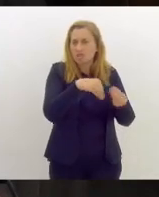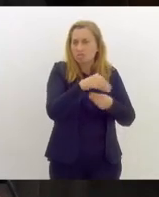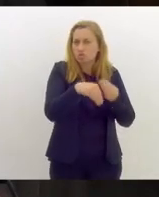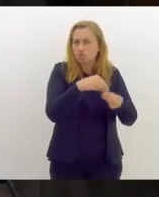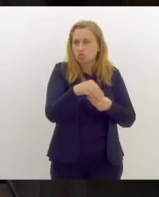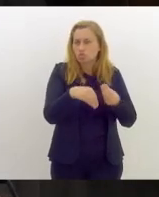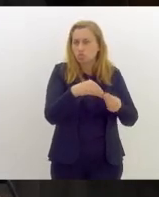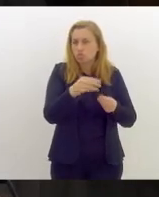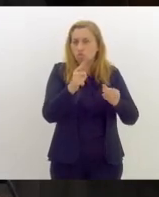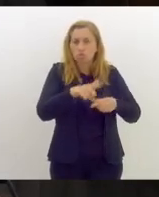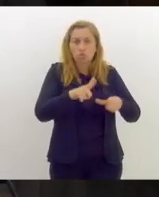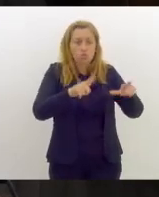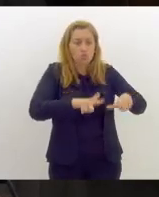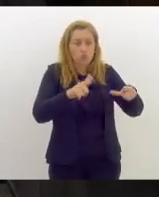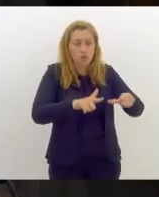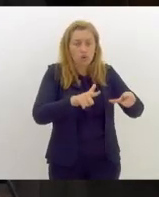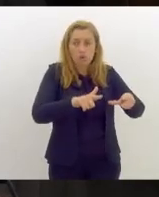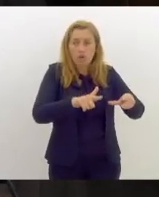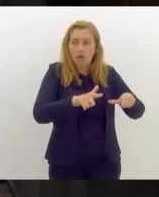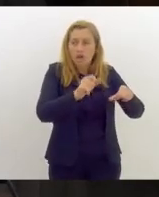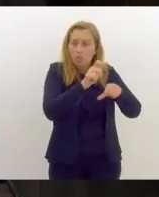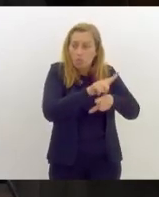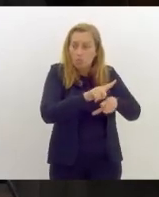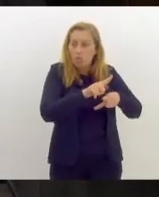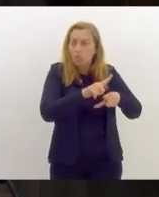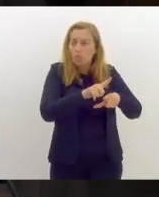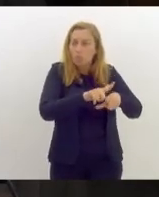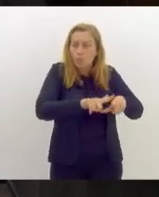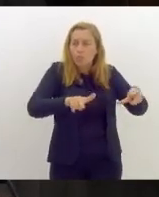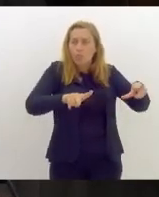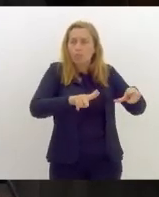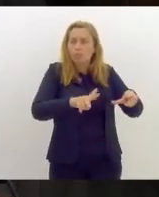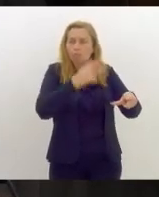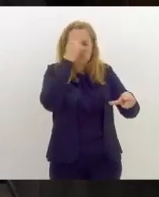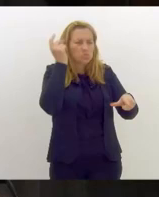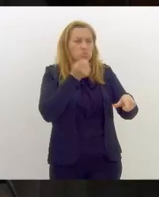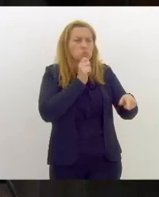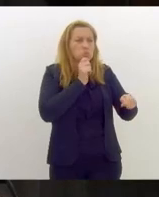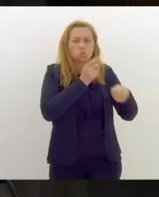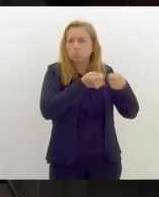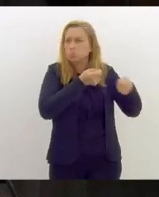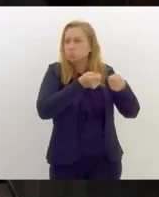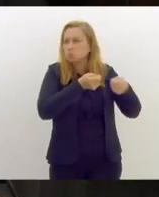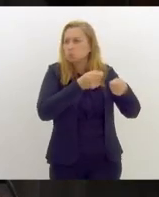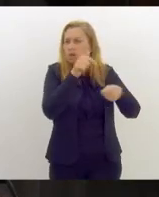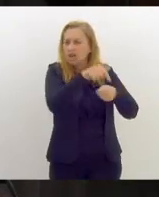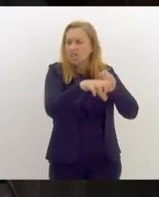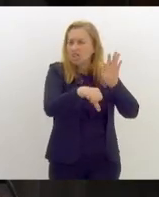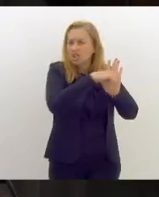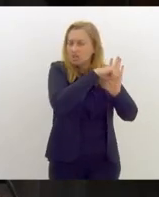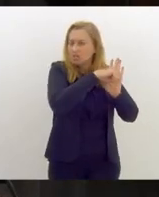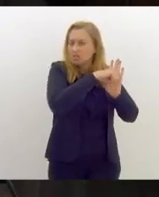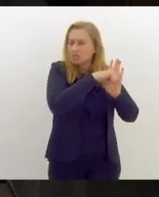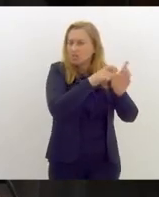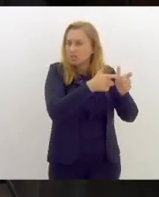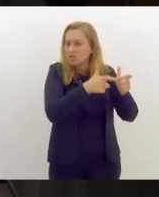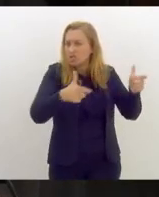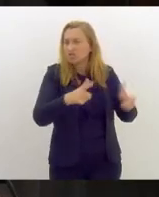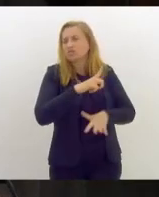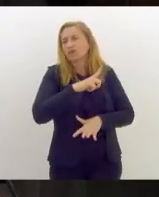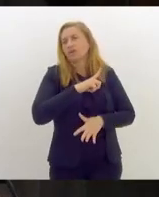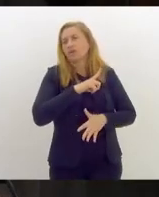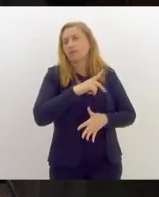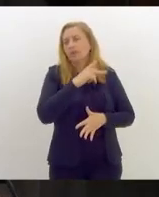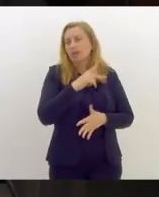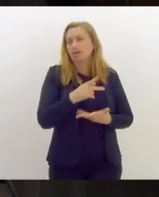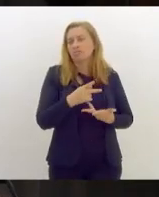ninguém uma terra que ninguém controla onde diferente tipo de delitos São cometidos ou acobertados sem que ninguém faça